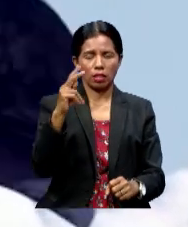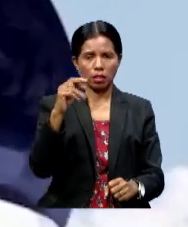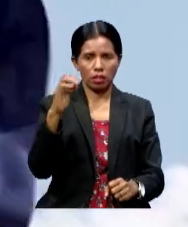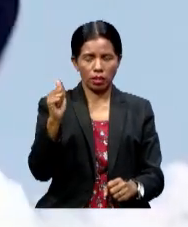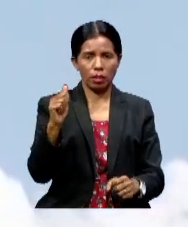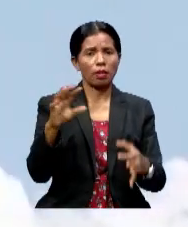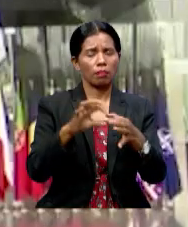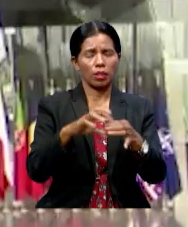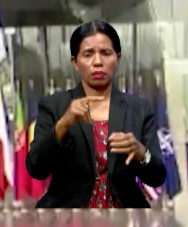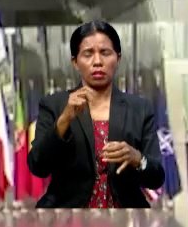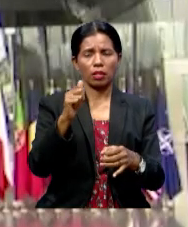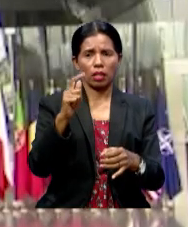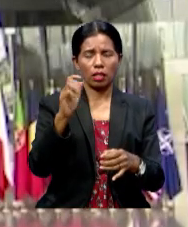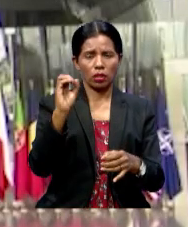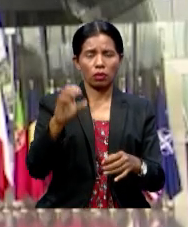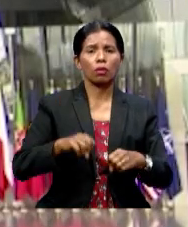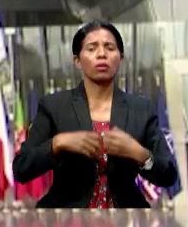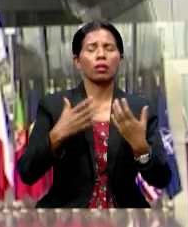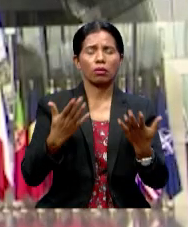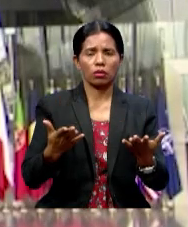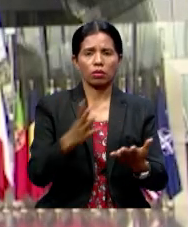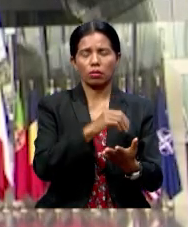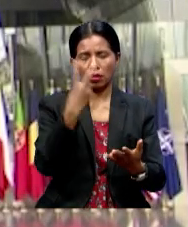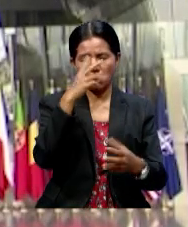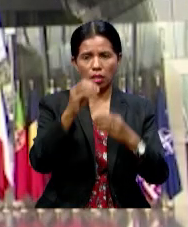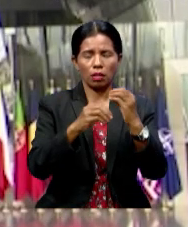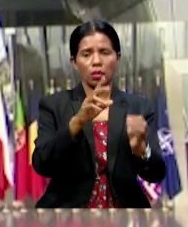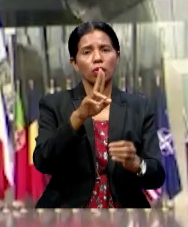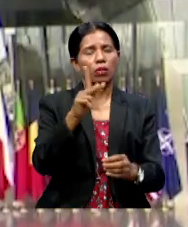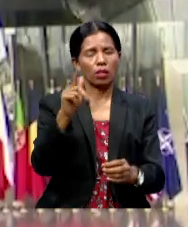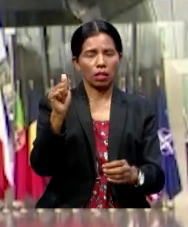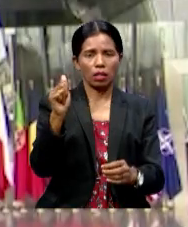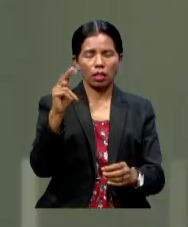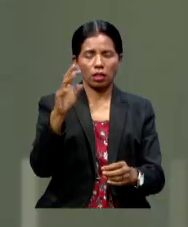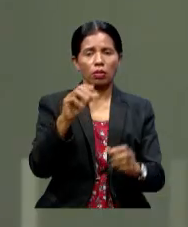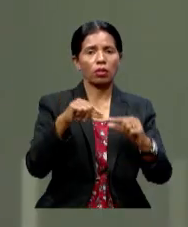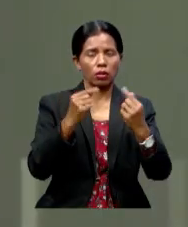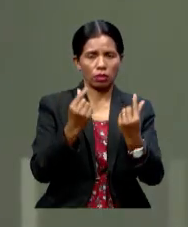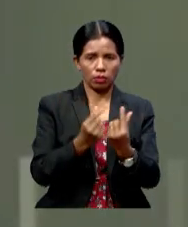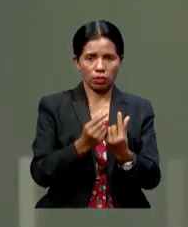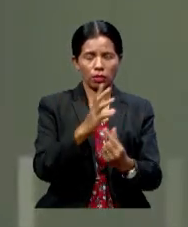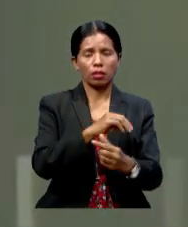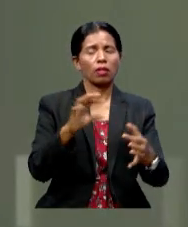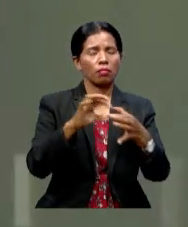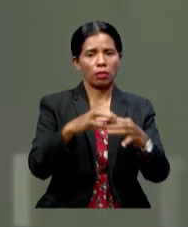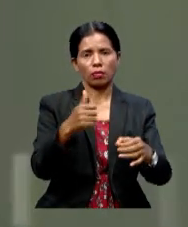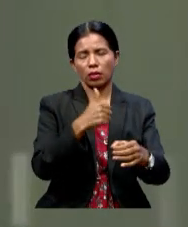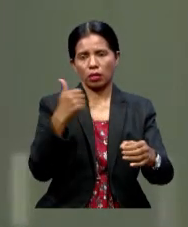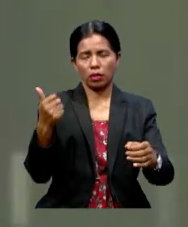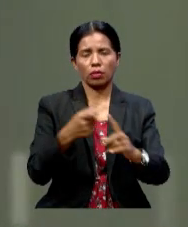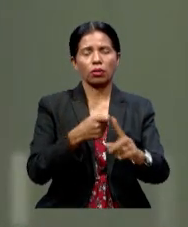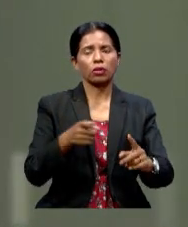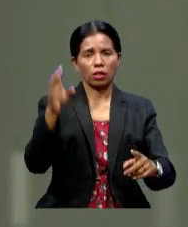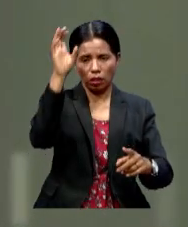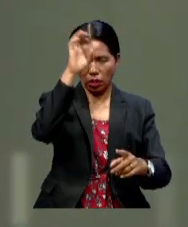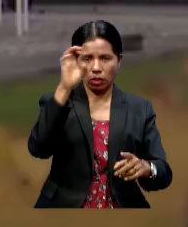Membro NATO se refere a uma unsa próxima da Ucrânia, Rônia Bloco. Enquanto membro Balo, se Europa